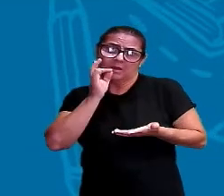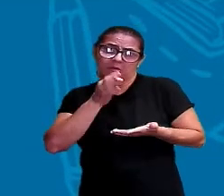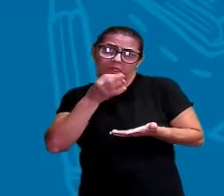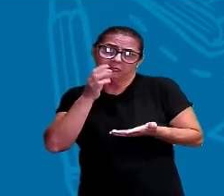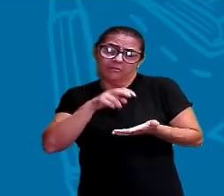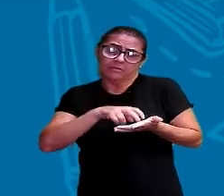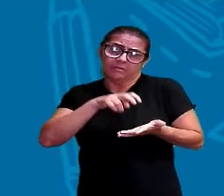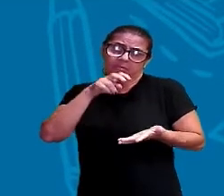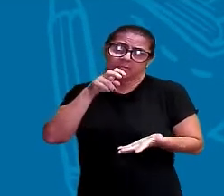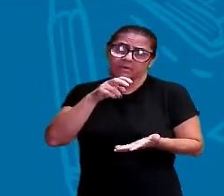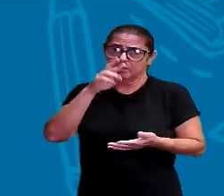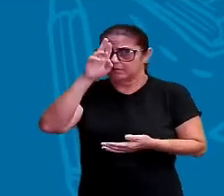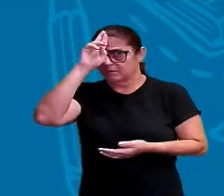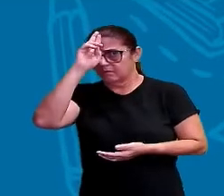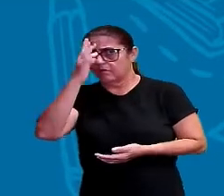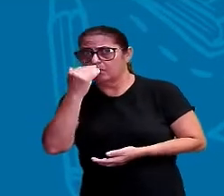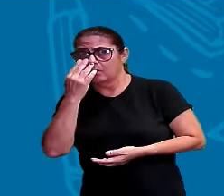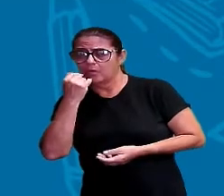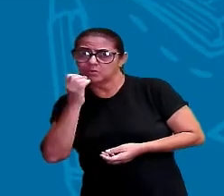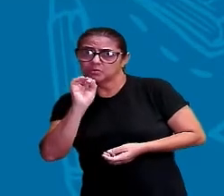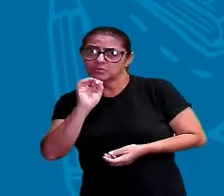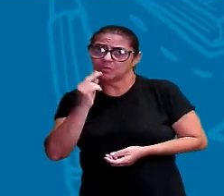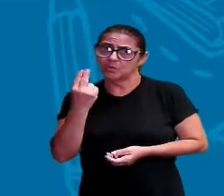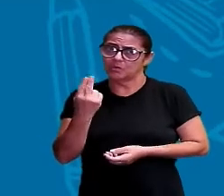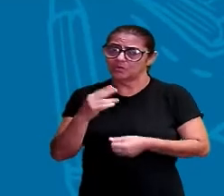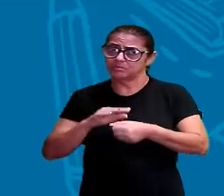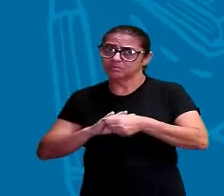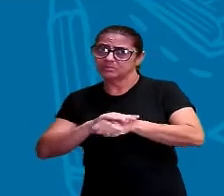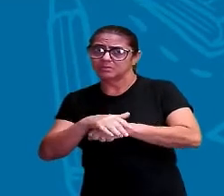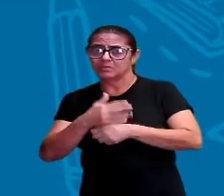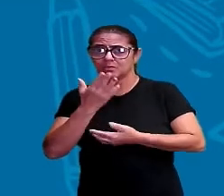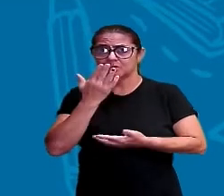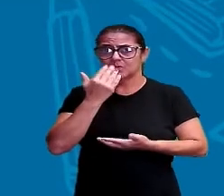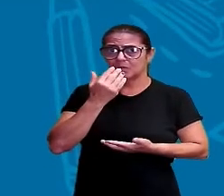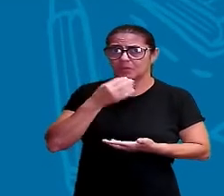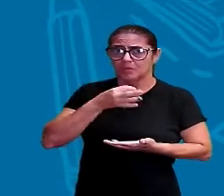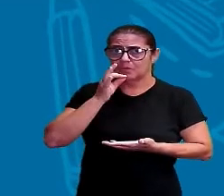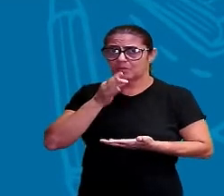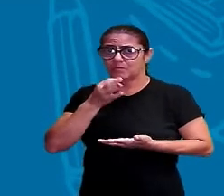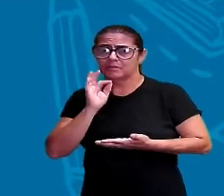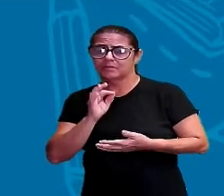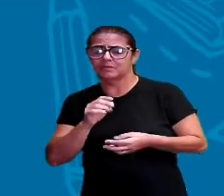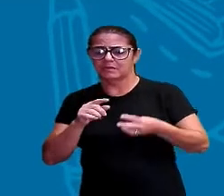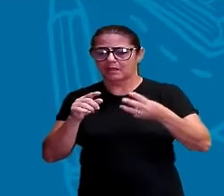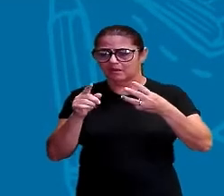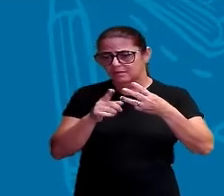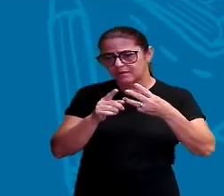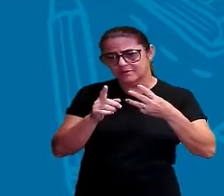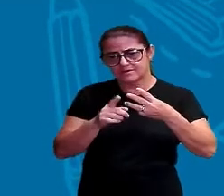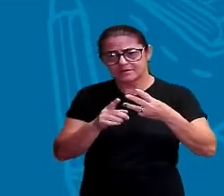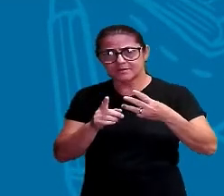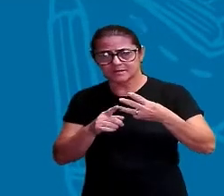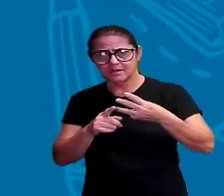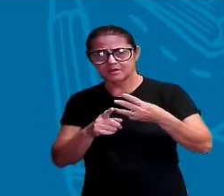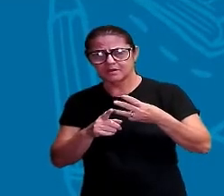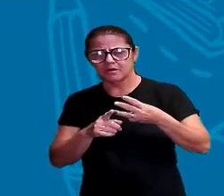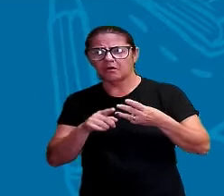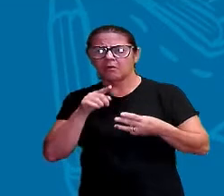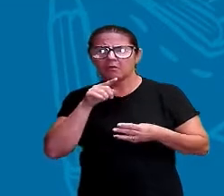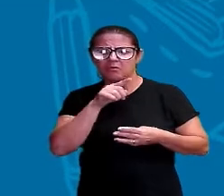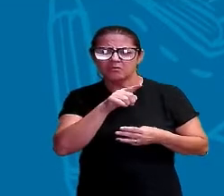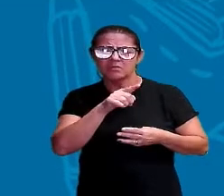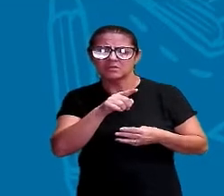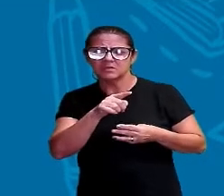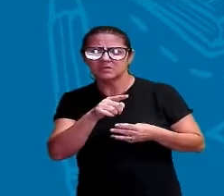janta. Certo? E portar. Do you have my Mastercard? I can't find it. Ou seja, você está